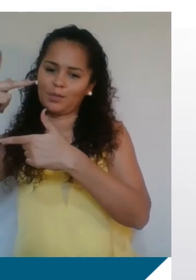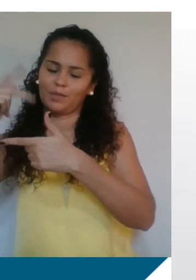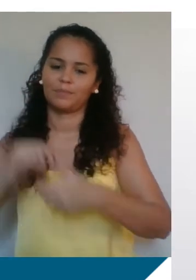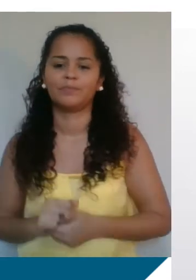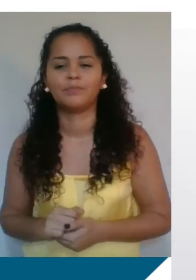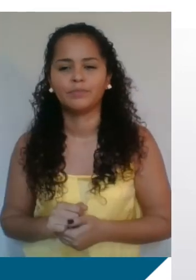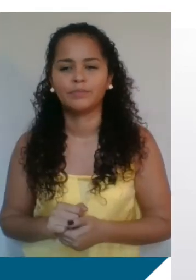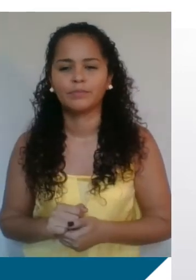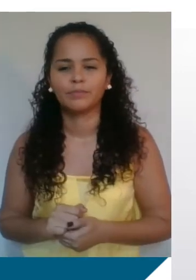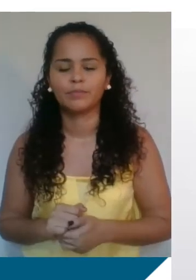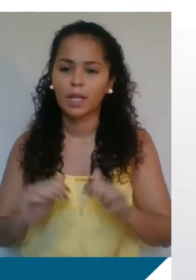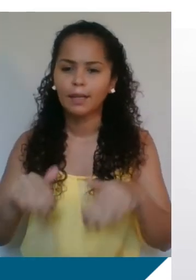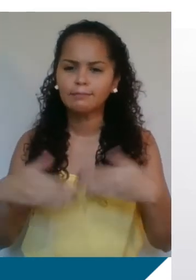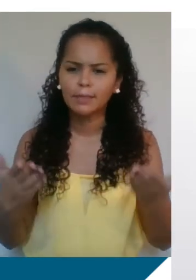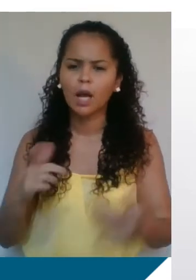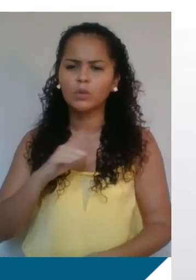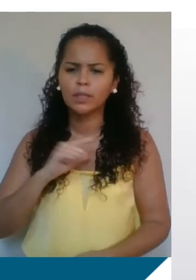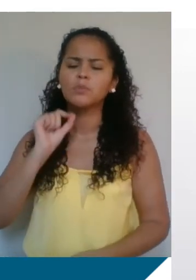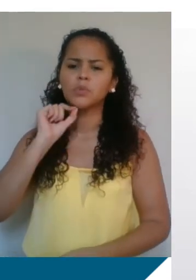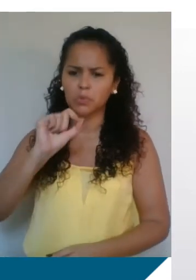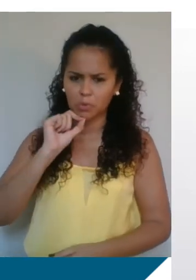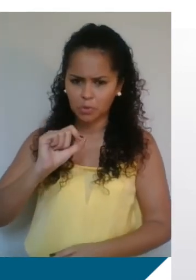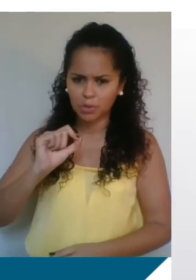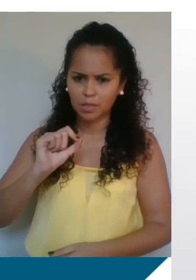Assim, temos que a medida do seno de 60 graus